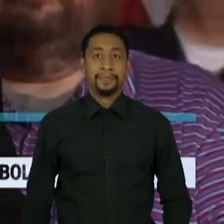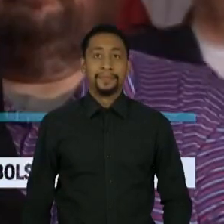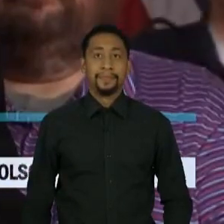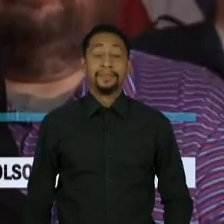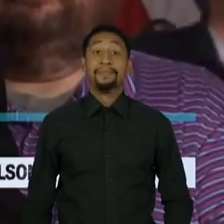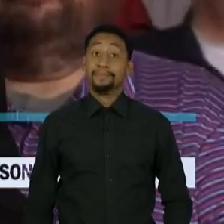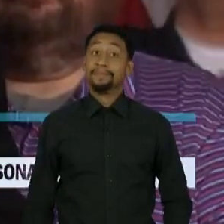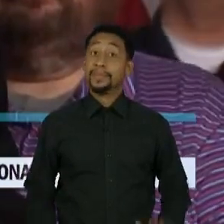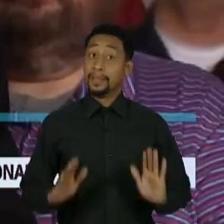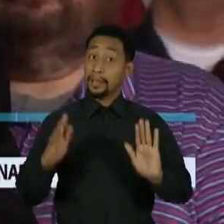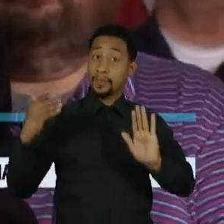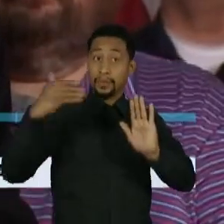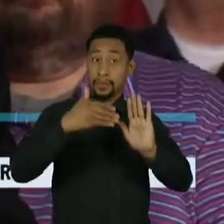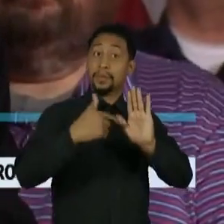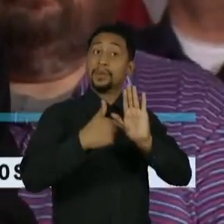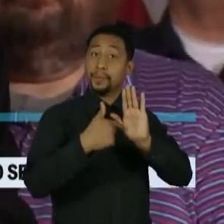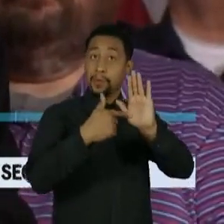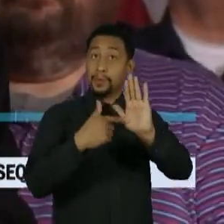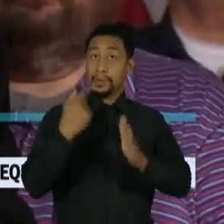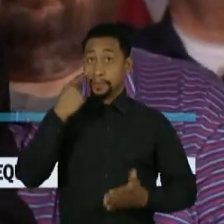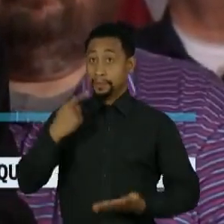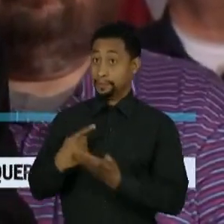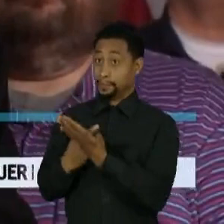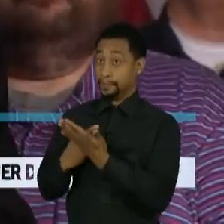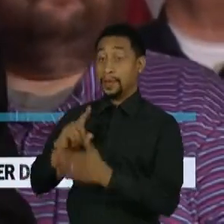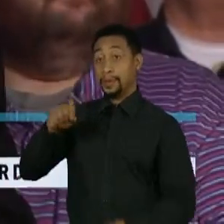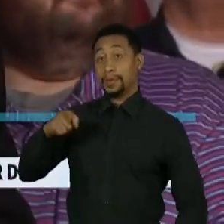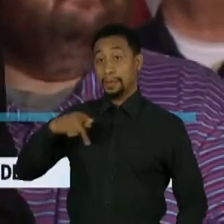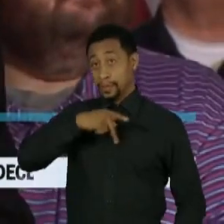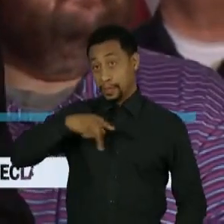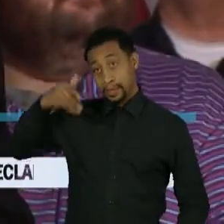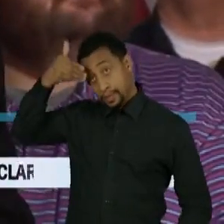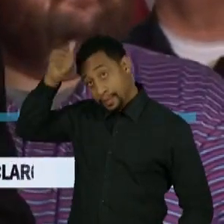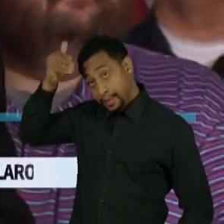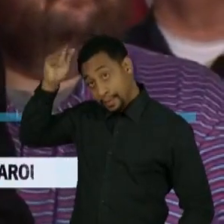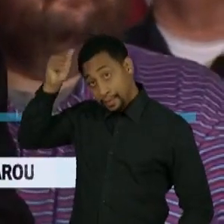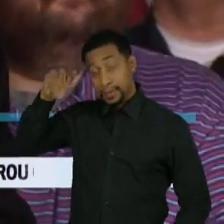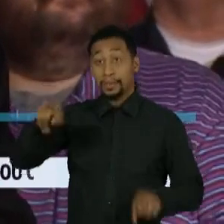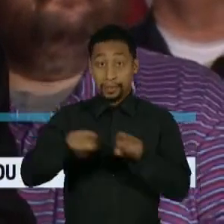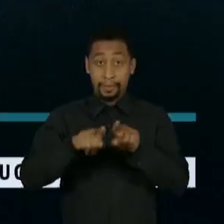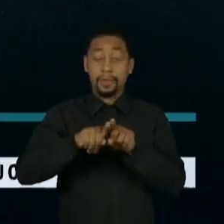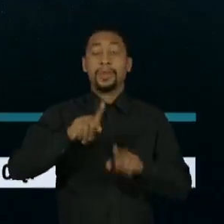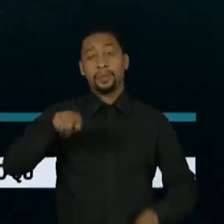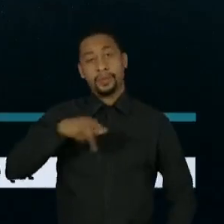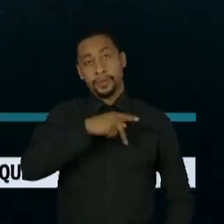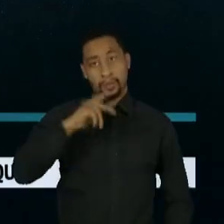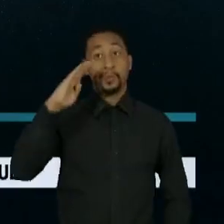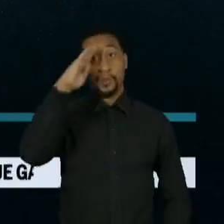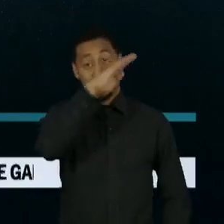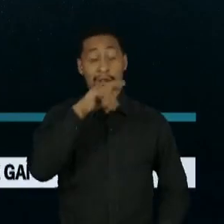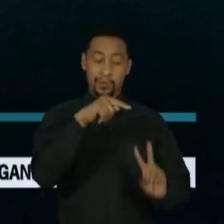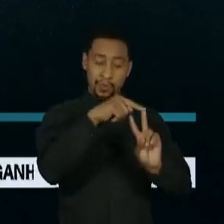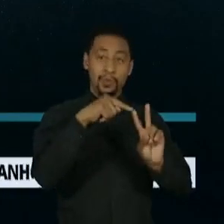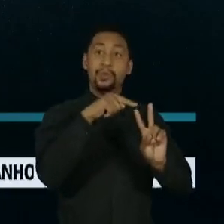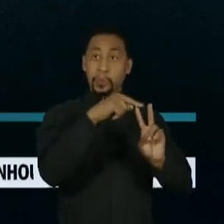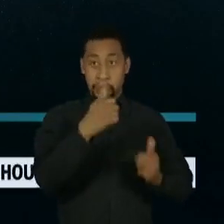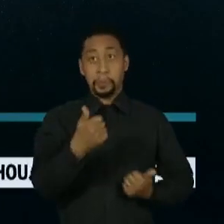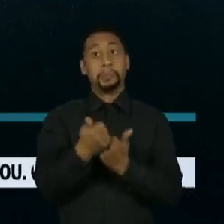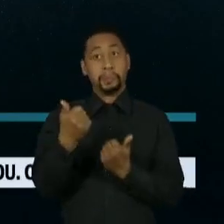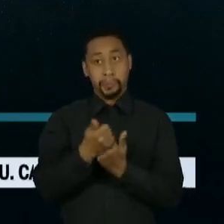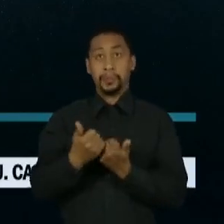As referências políticas de Milei são os ex-presidentes Donald Trump e Jair Bolsonaro. Seus apoiadores,